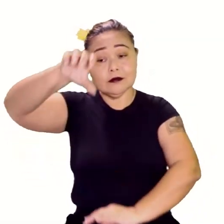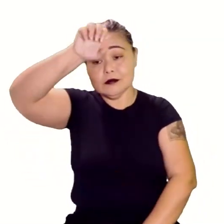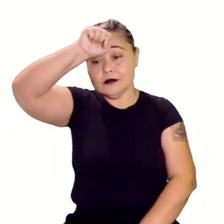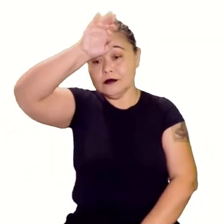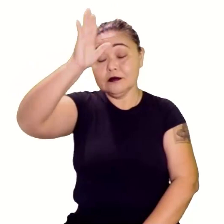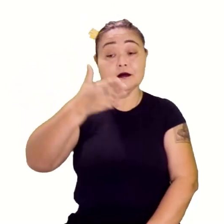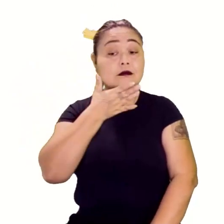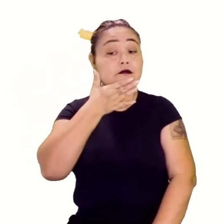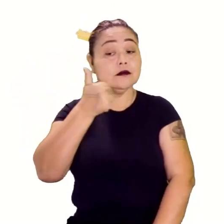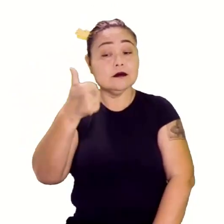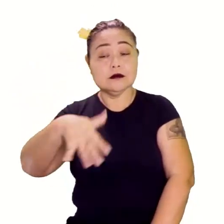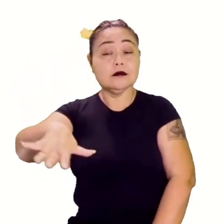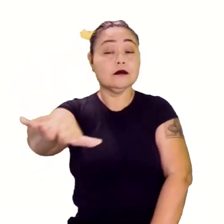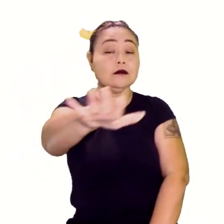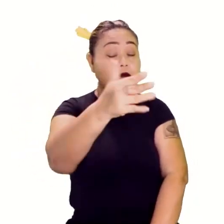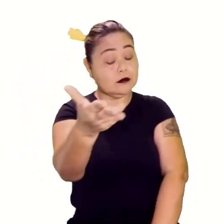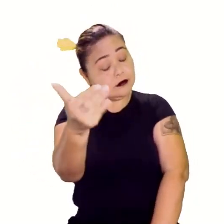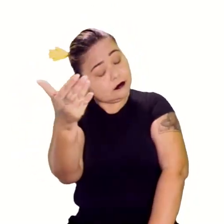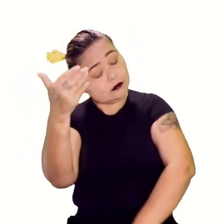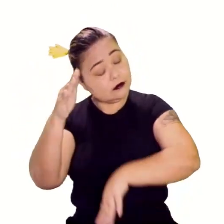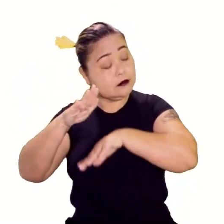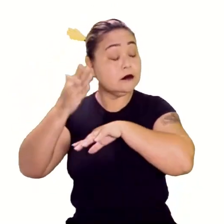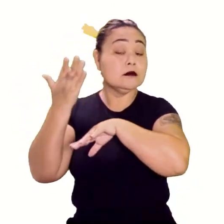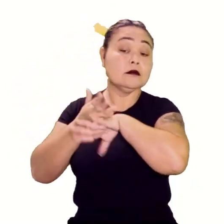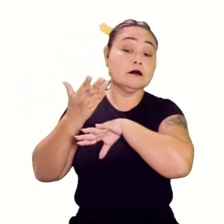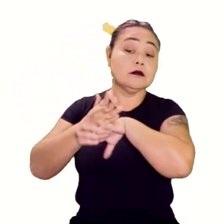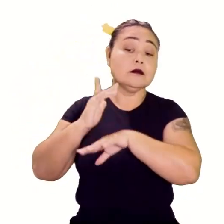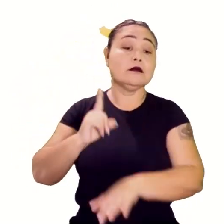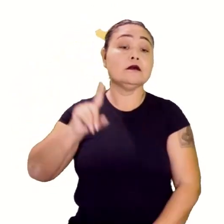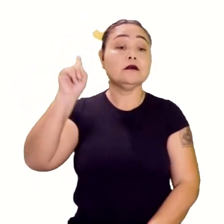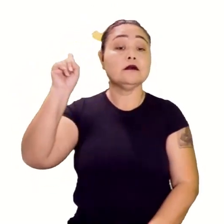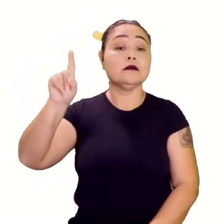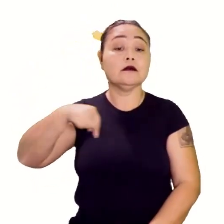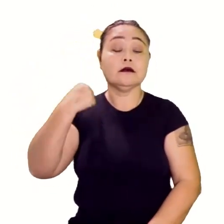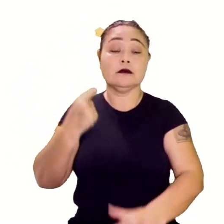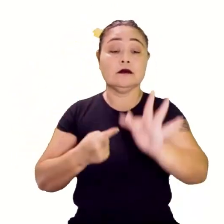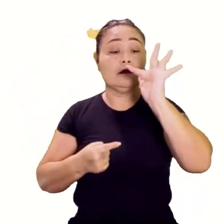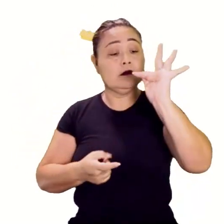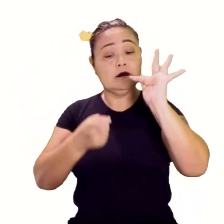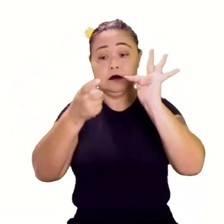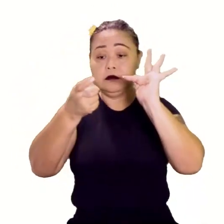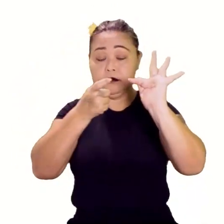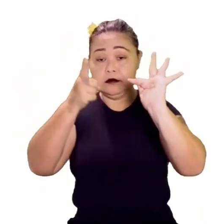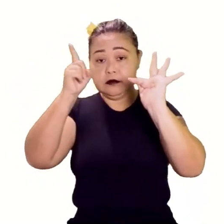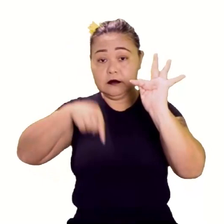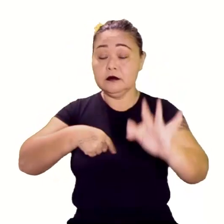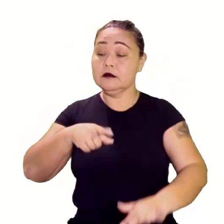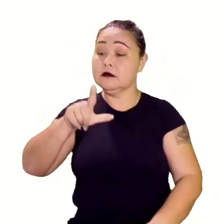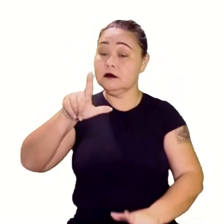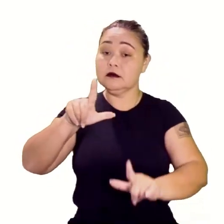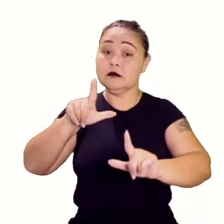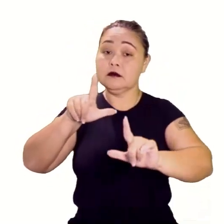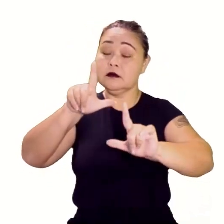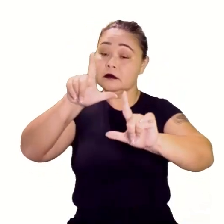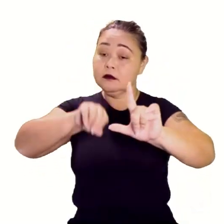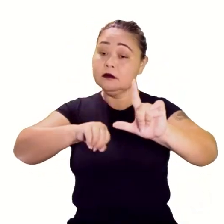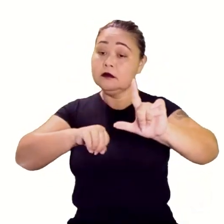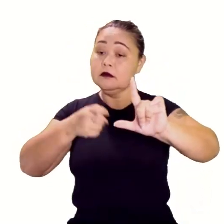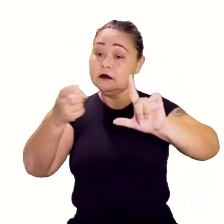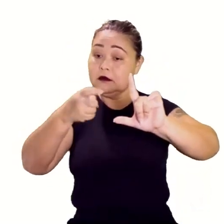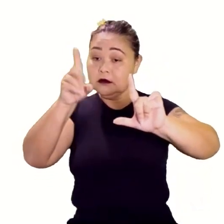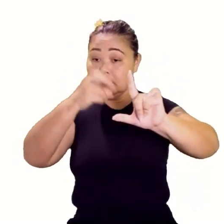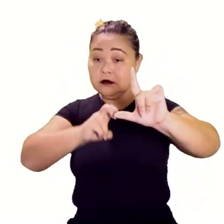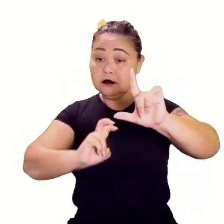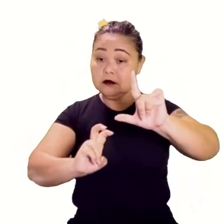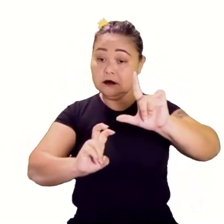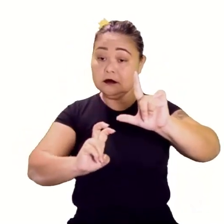Anima a galera, vamos à prática. Vamos lá. Olha lá, seja a função definida por f de x igual ao